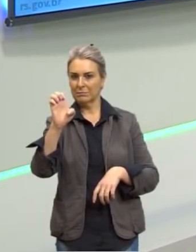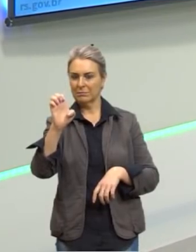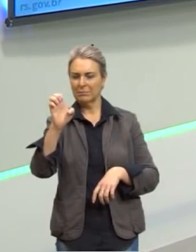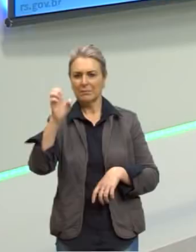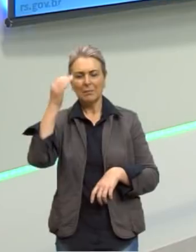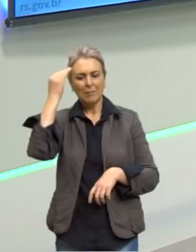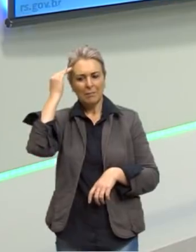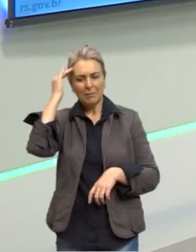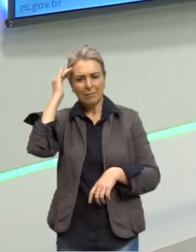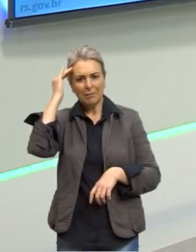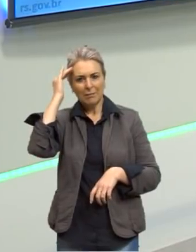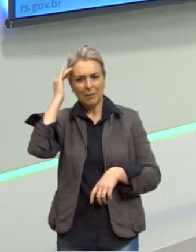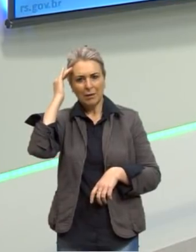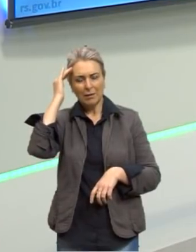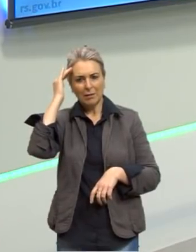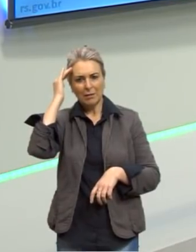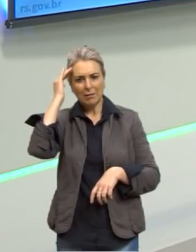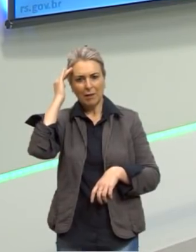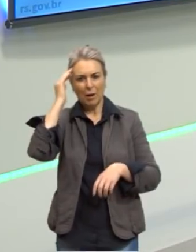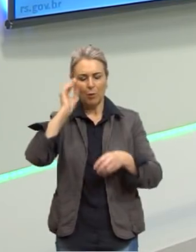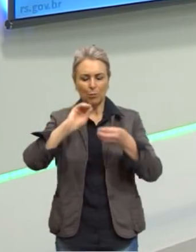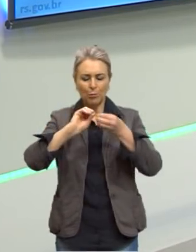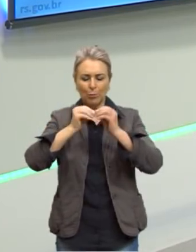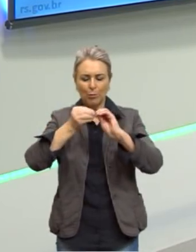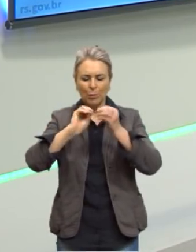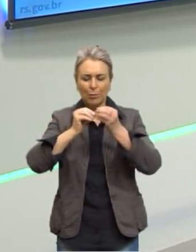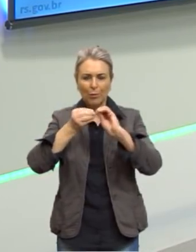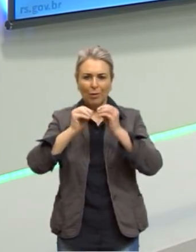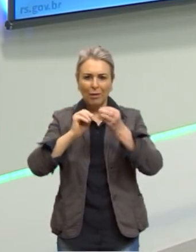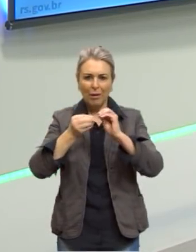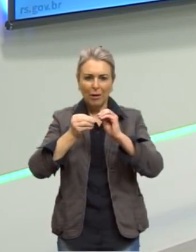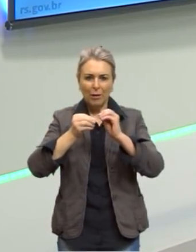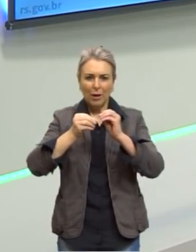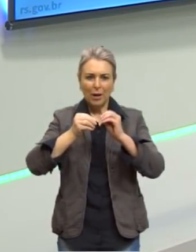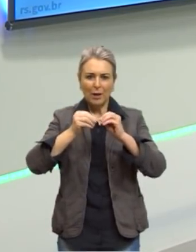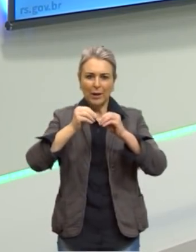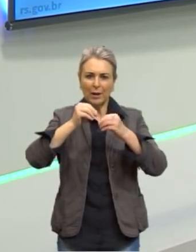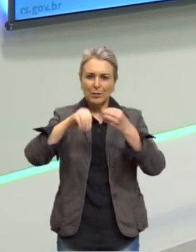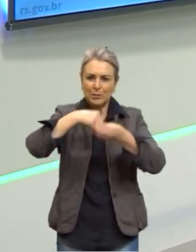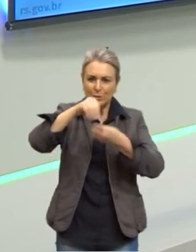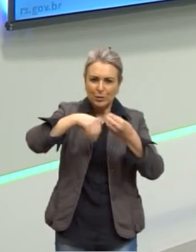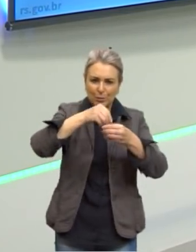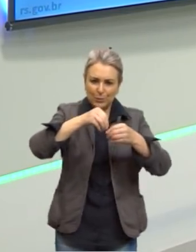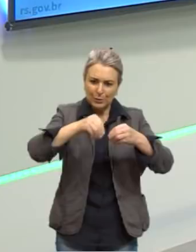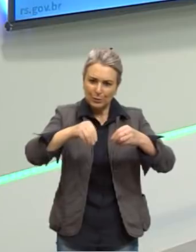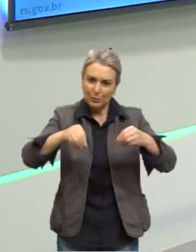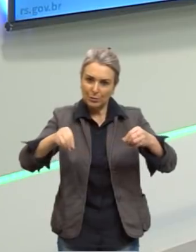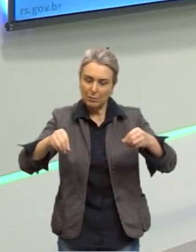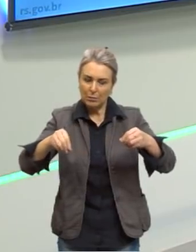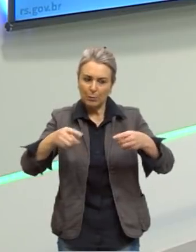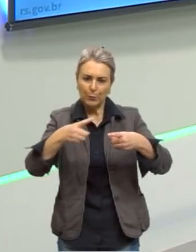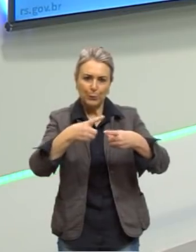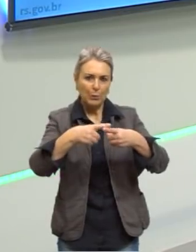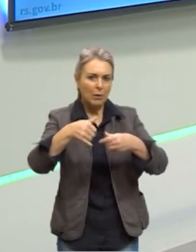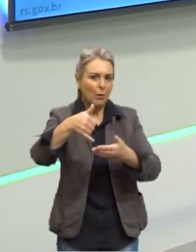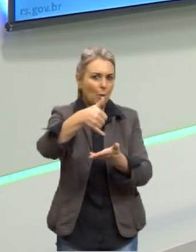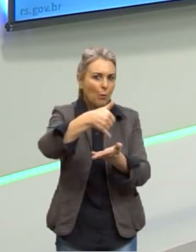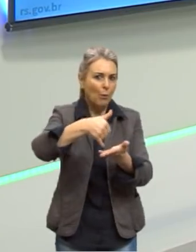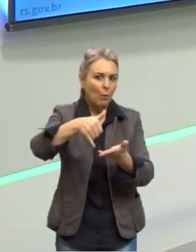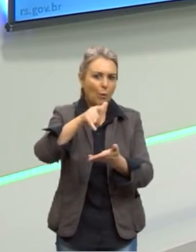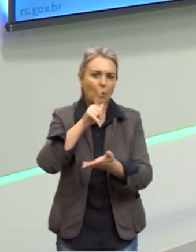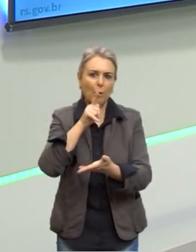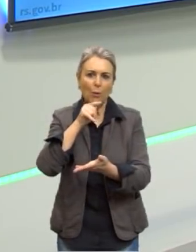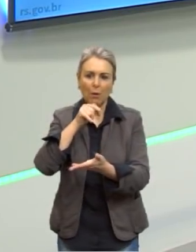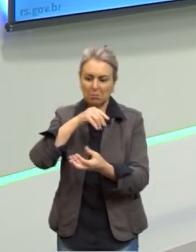nós entendermos por que que uma molécula é solúvel em outra né por exemplo porque que o óleo ea água não se misturam